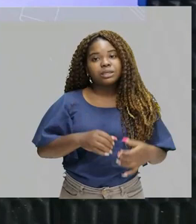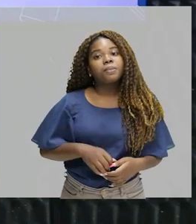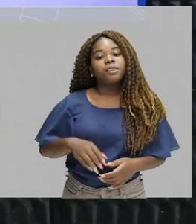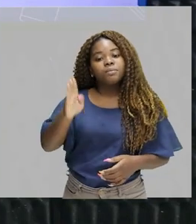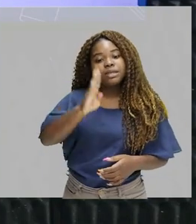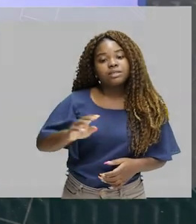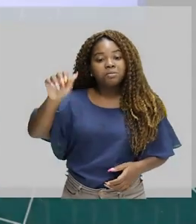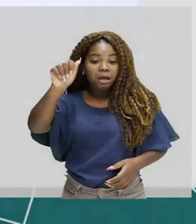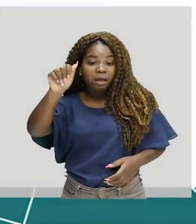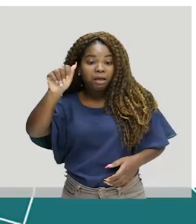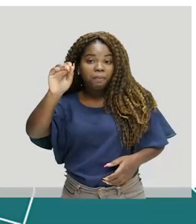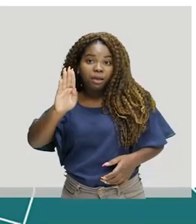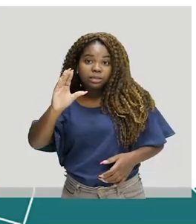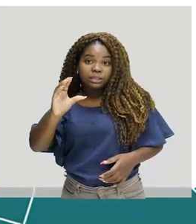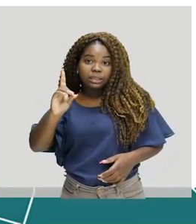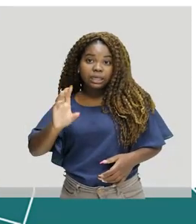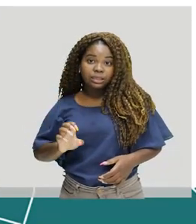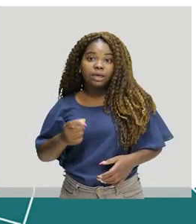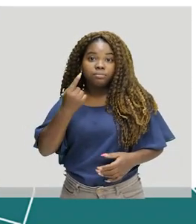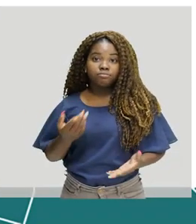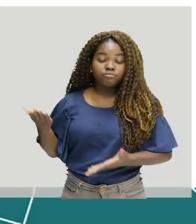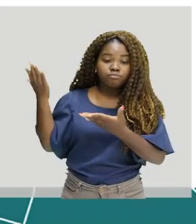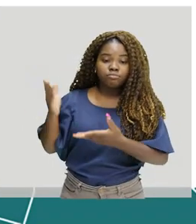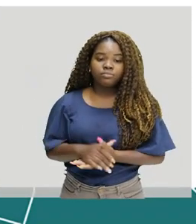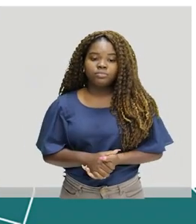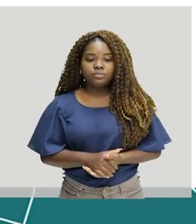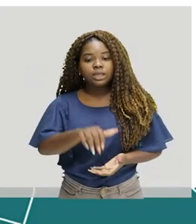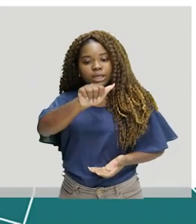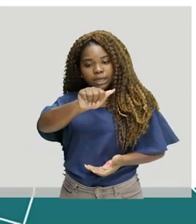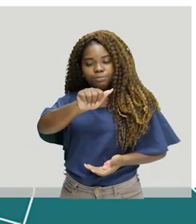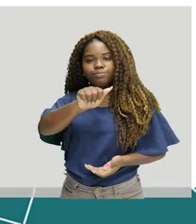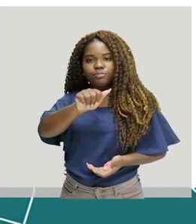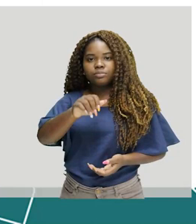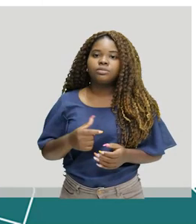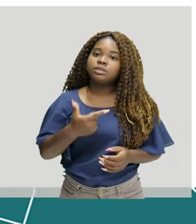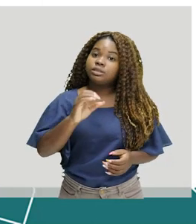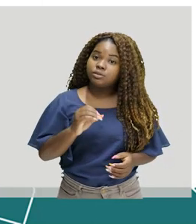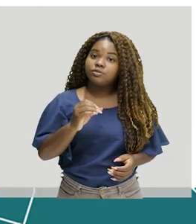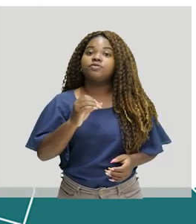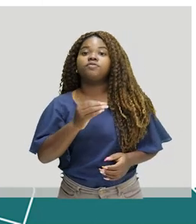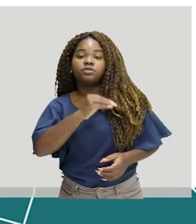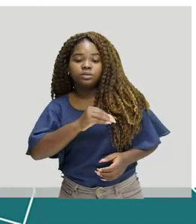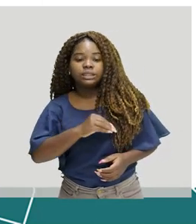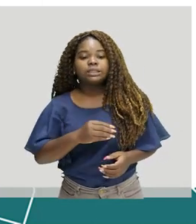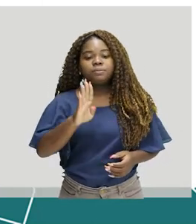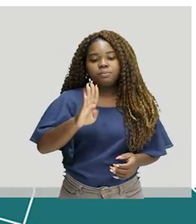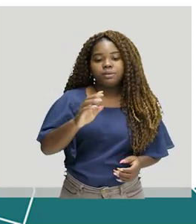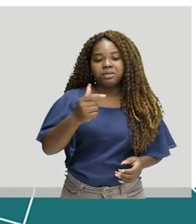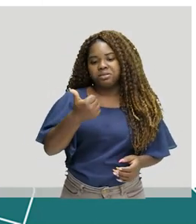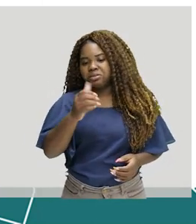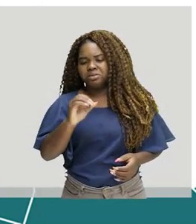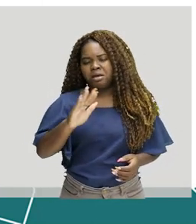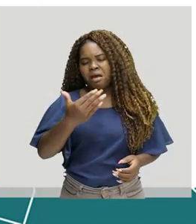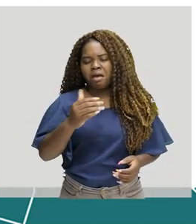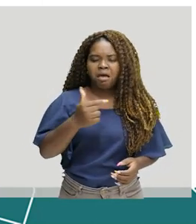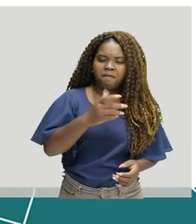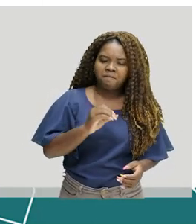E então aqui ó classe A é quem recebe acima de 20 salários B de 10 a 20 C